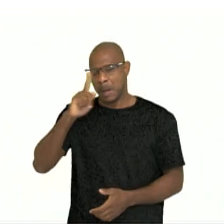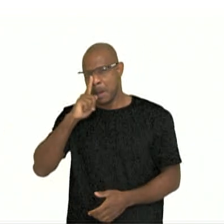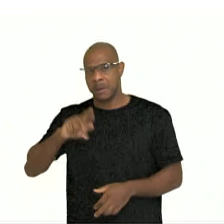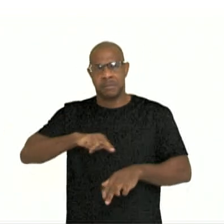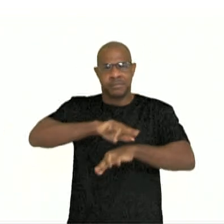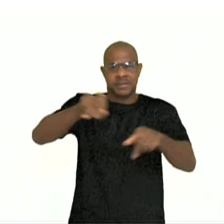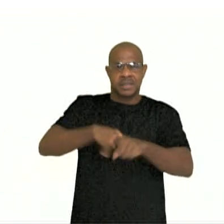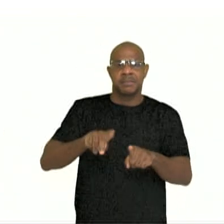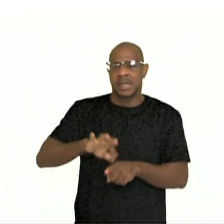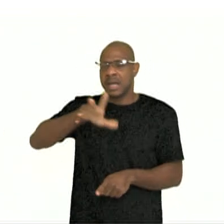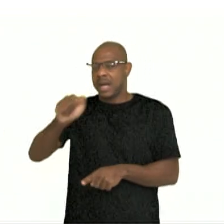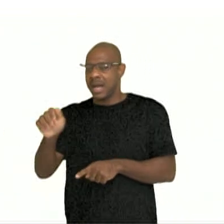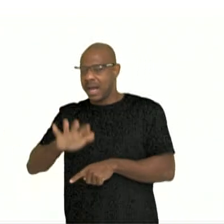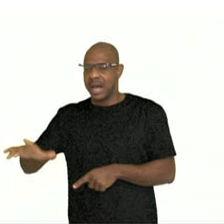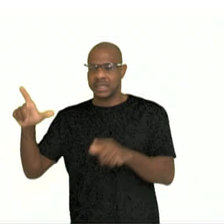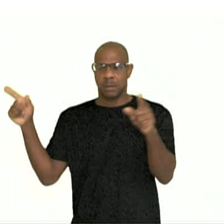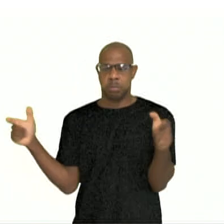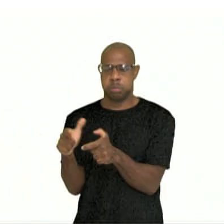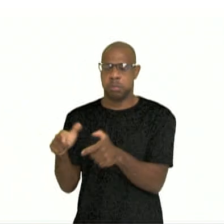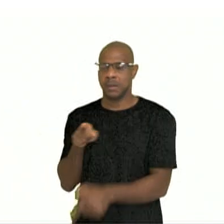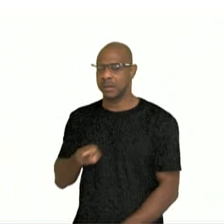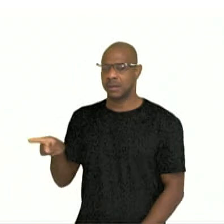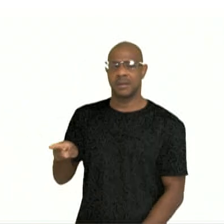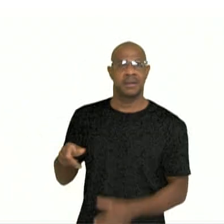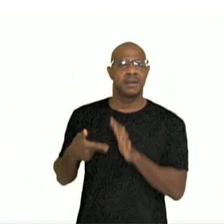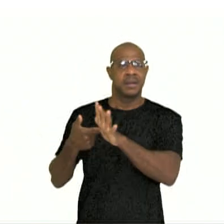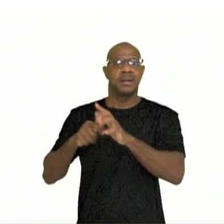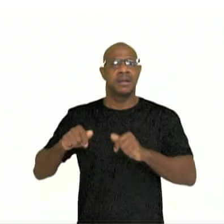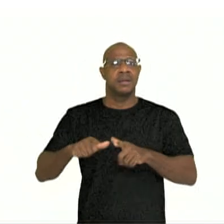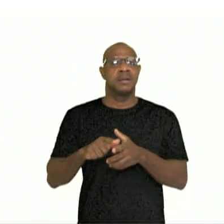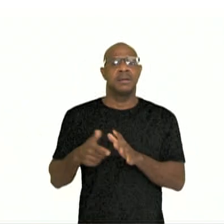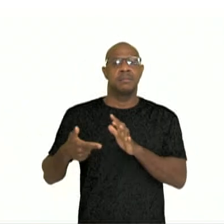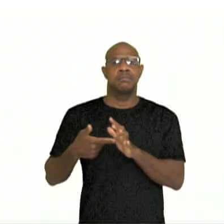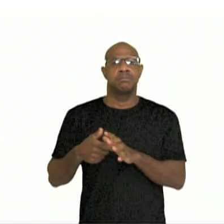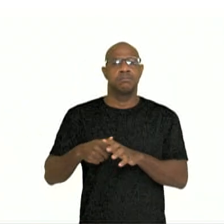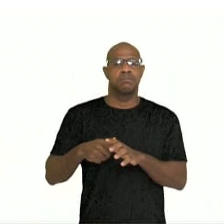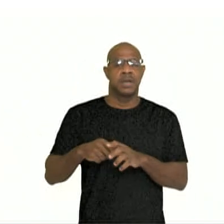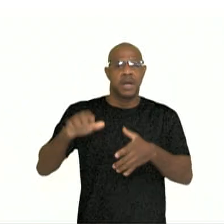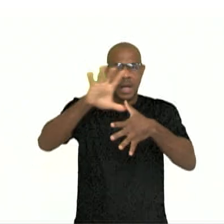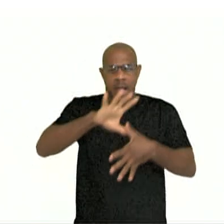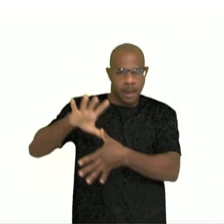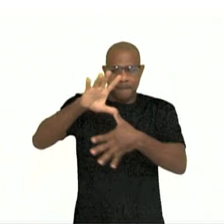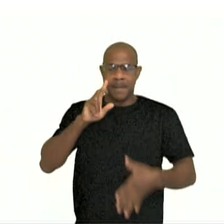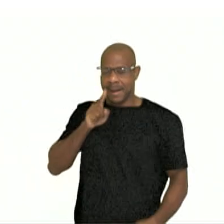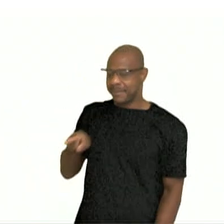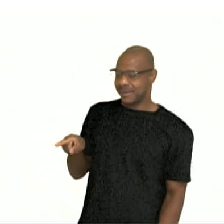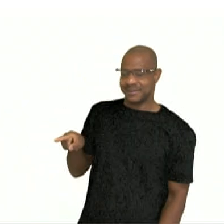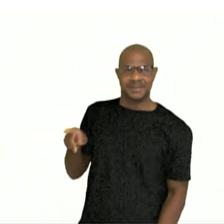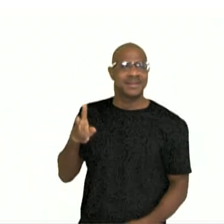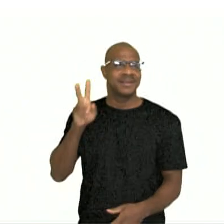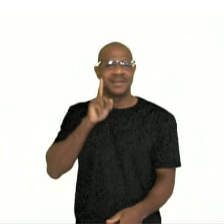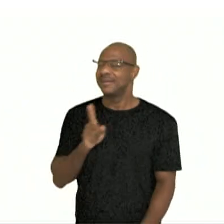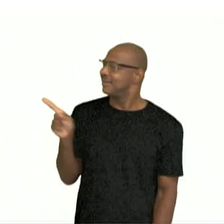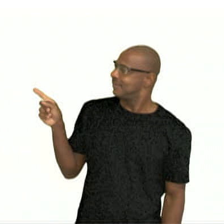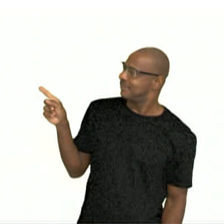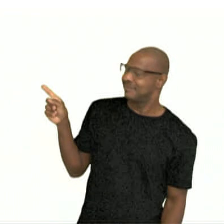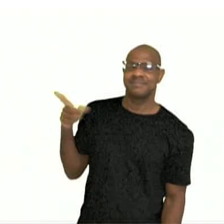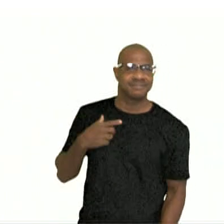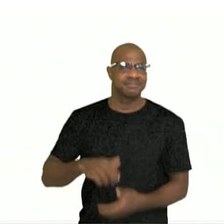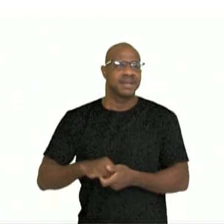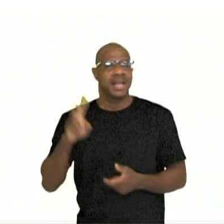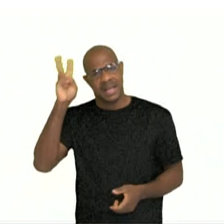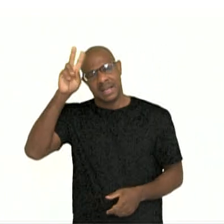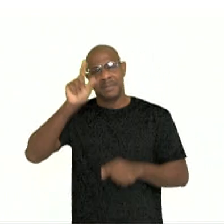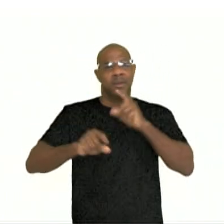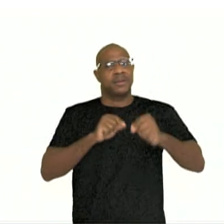parte da Ásia Menor. Aqui o professor trouxe o mapa para vocês relembrarem um pouquinho sobre as guerras púnicas, né? O